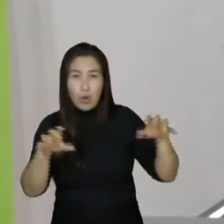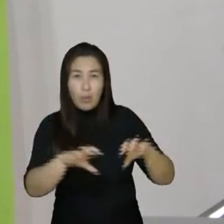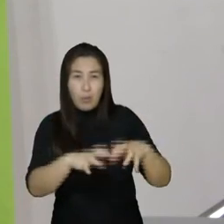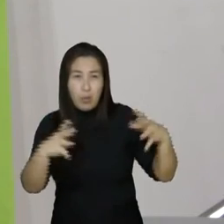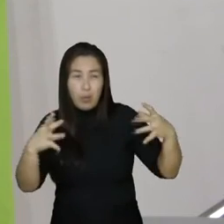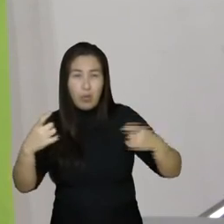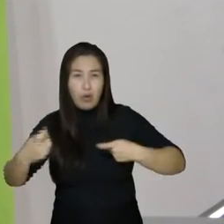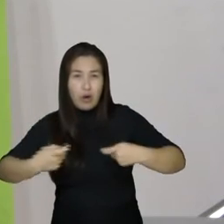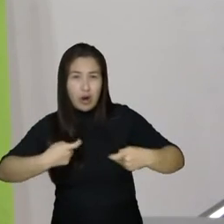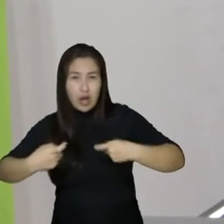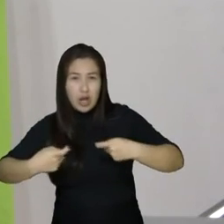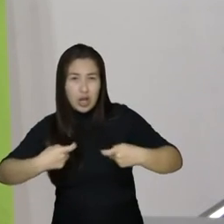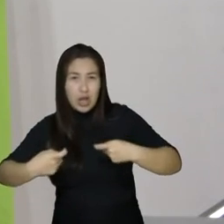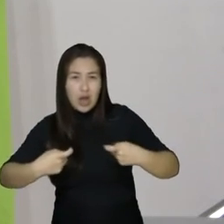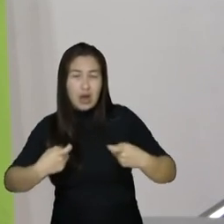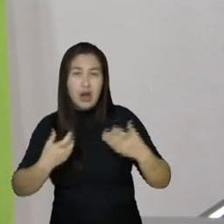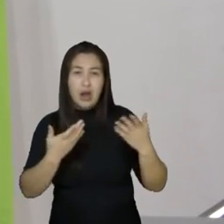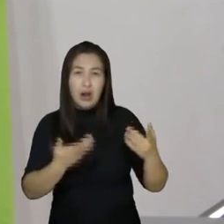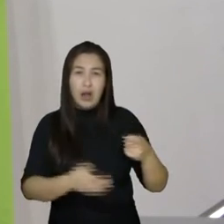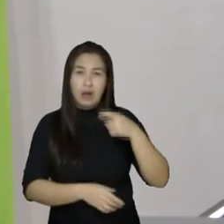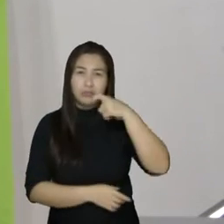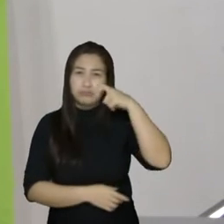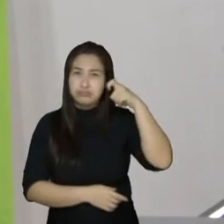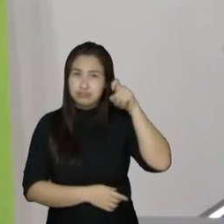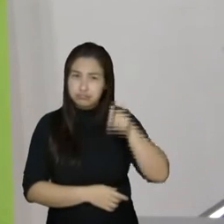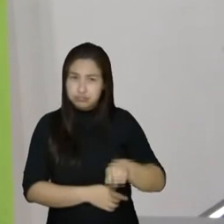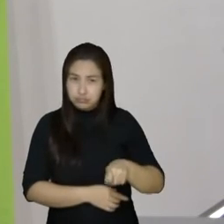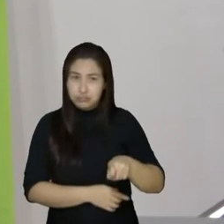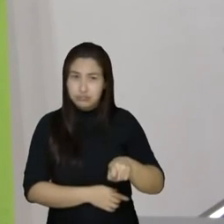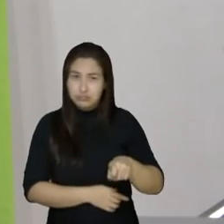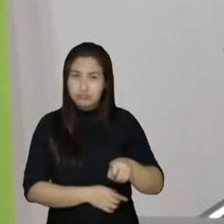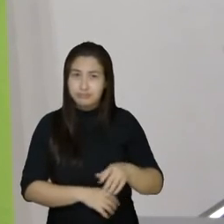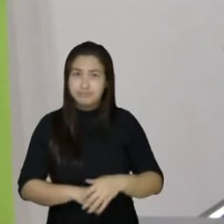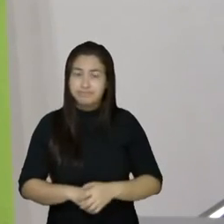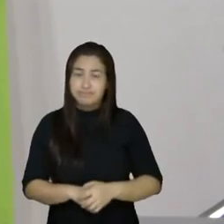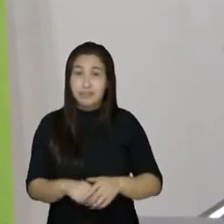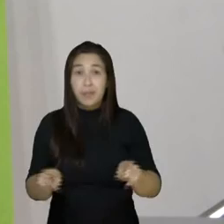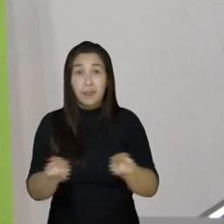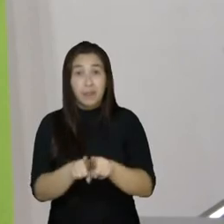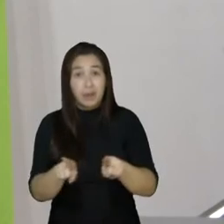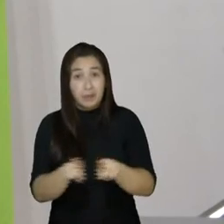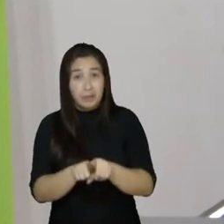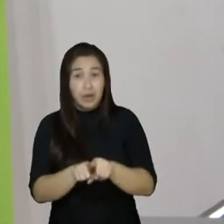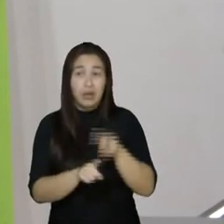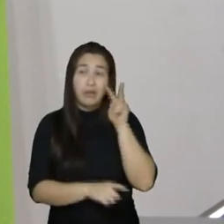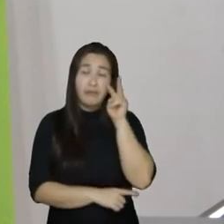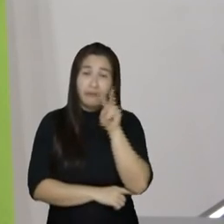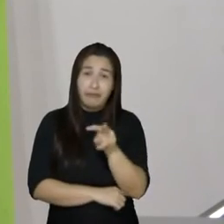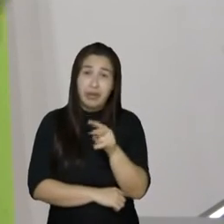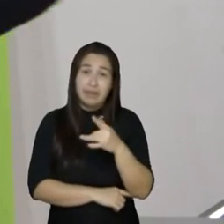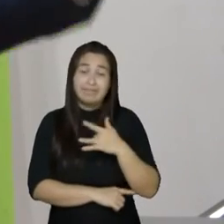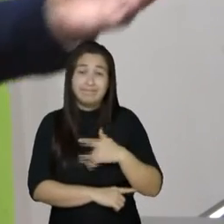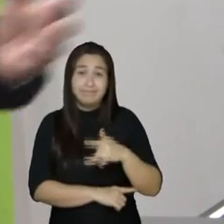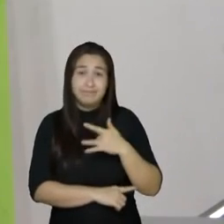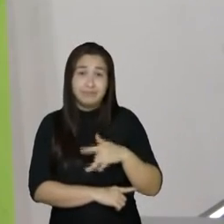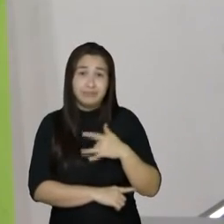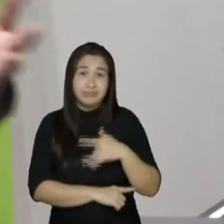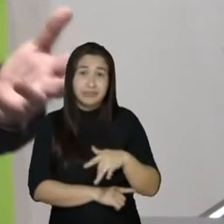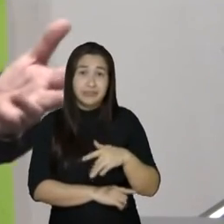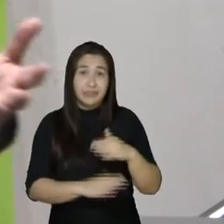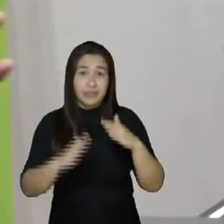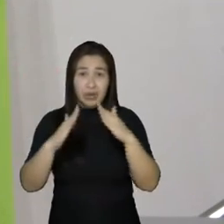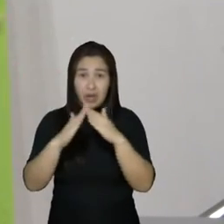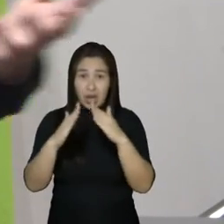guerra da Ucrânia, e como a gente vê, infelizmente, em